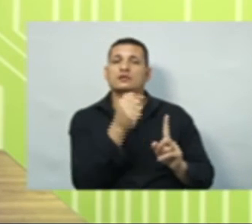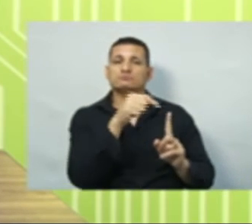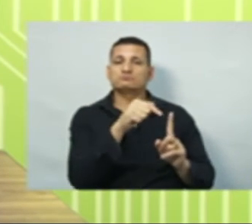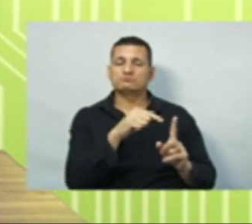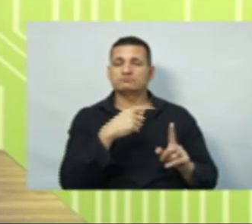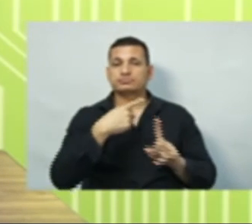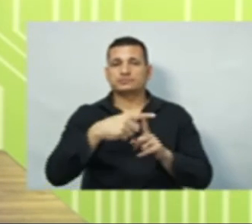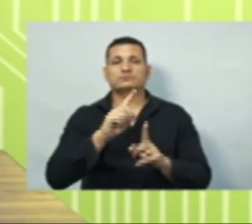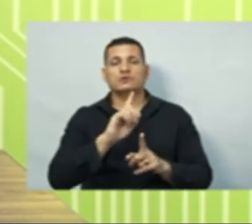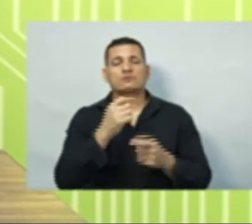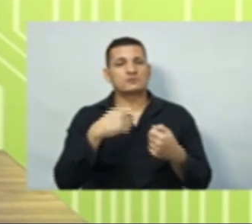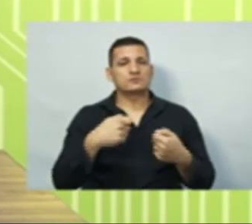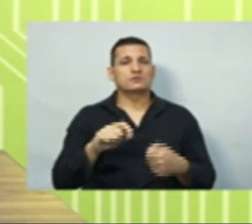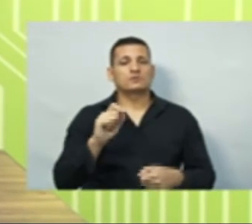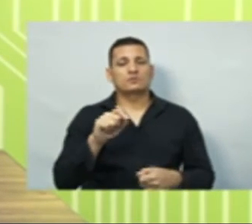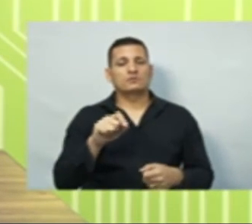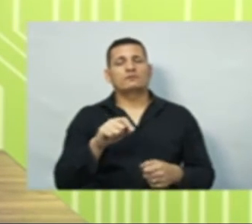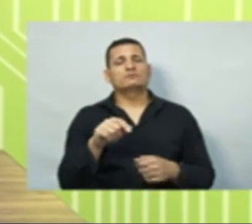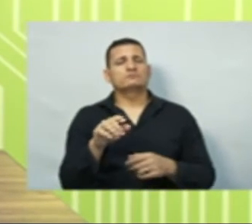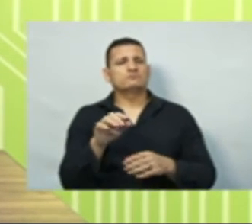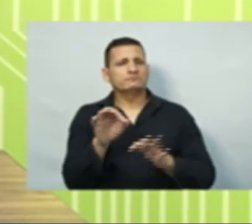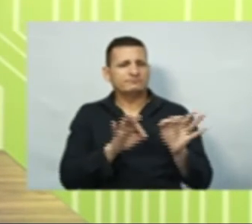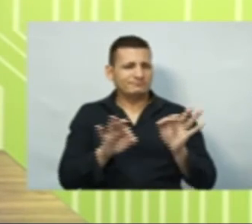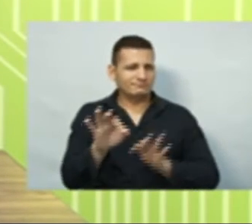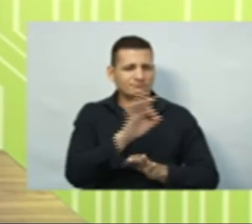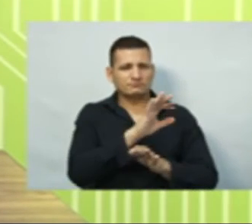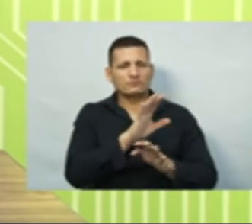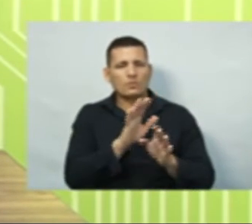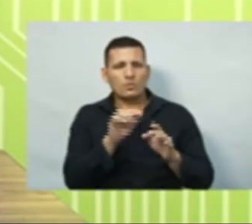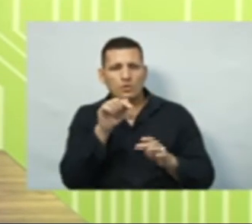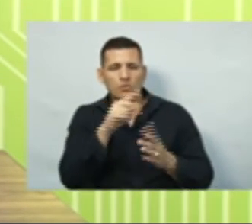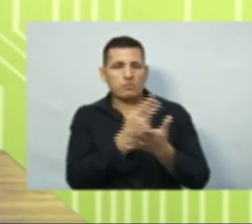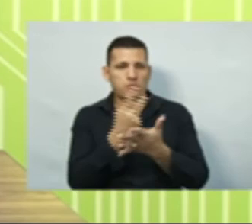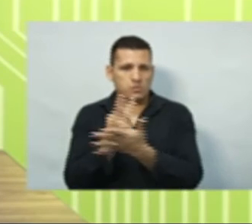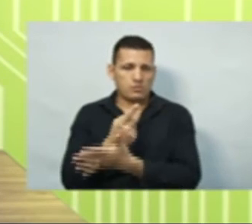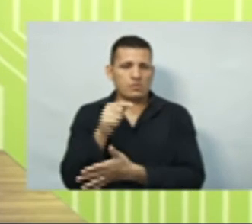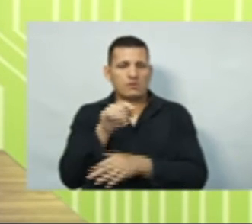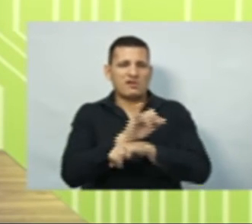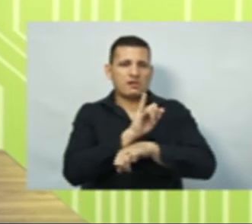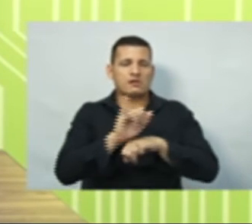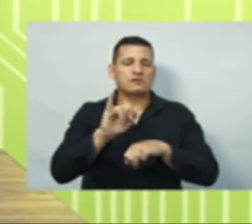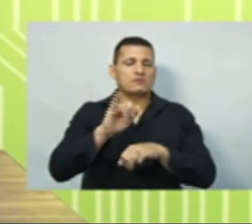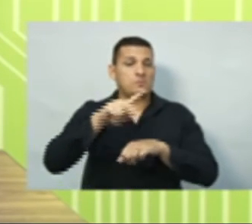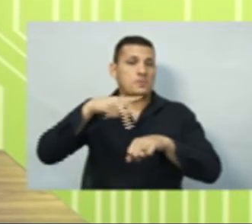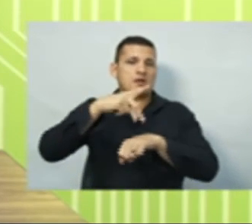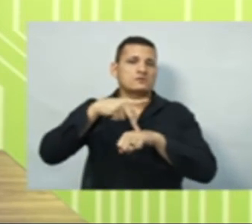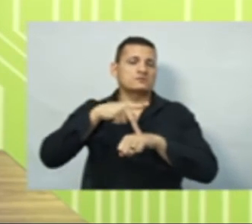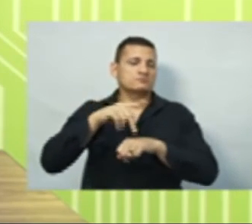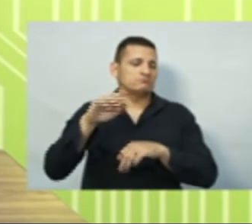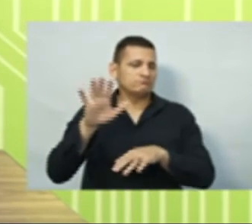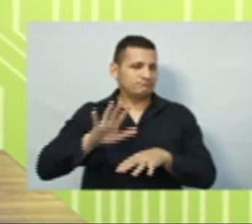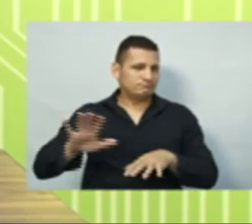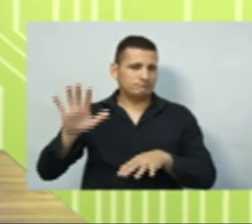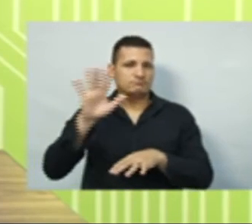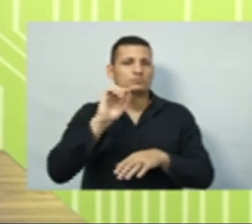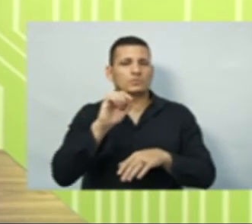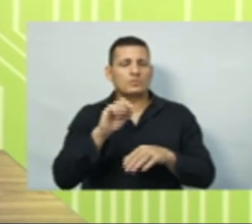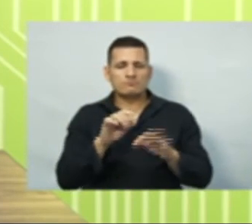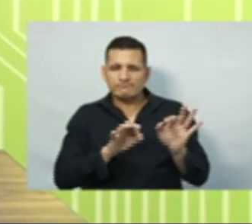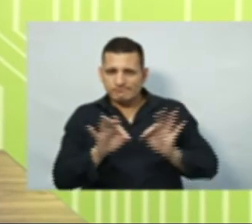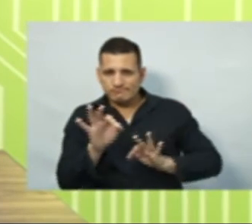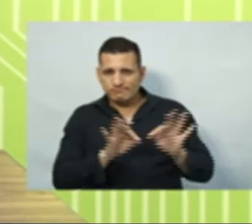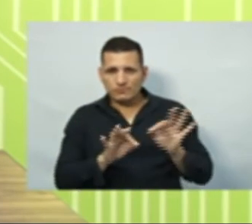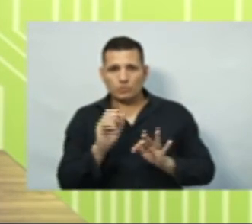de uma coordenação dos fatores, da construção dessa estratégia nacional para coordenar